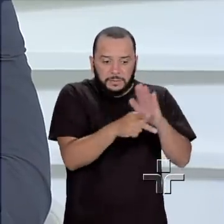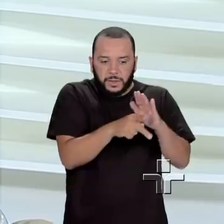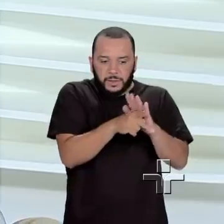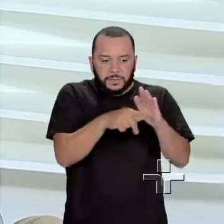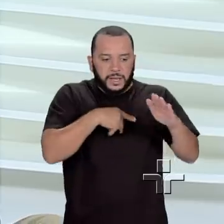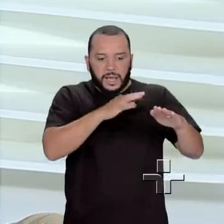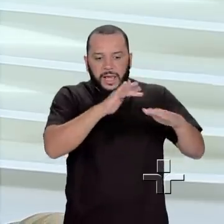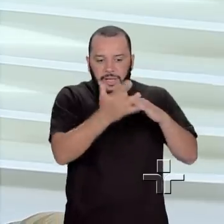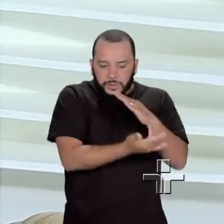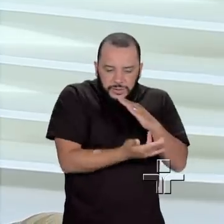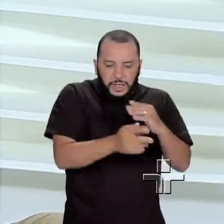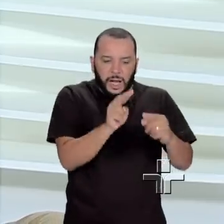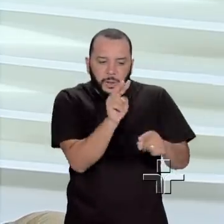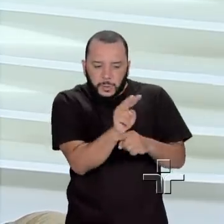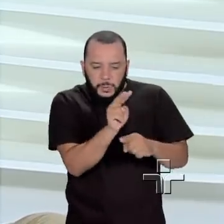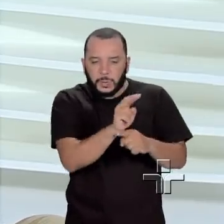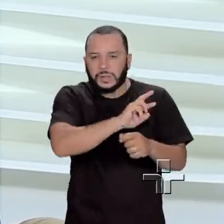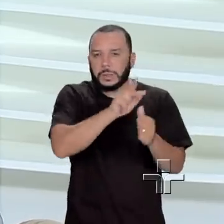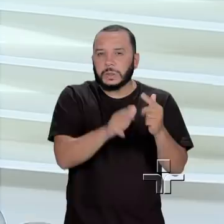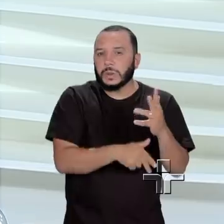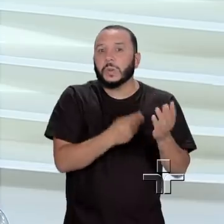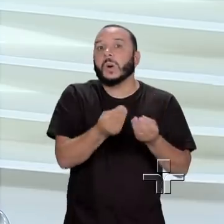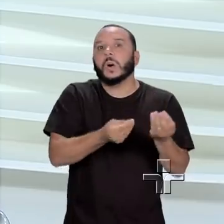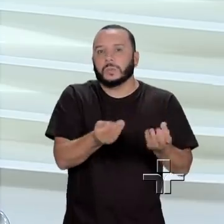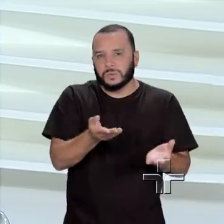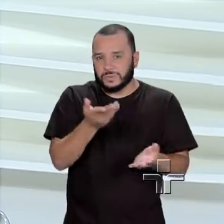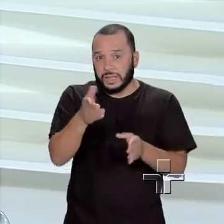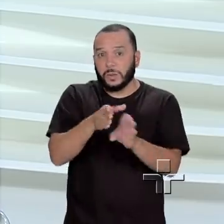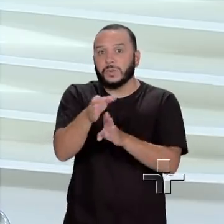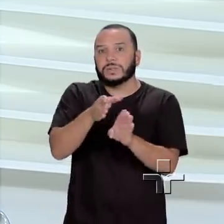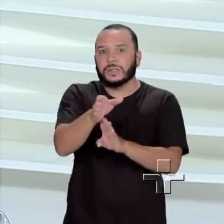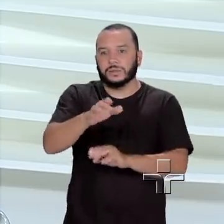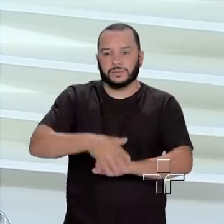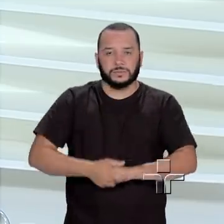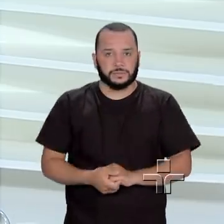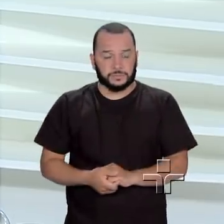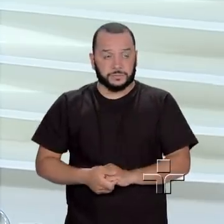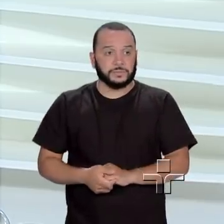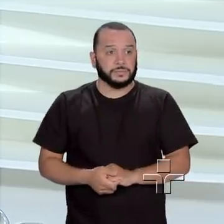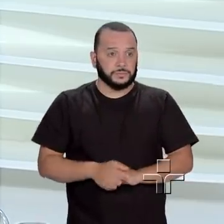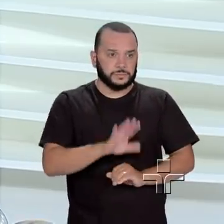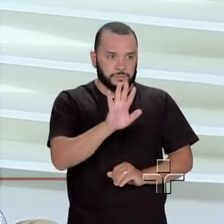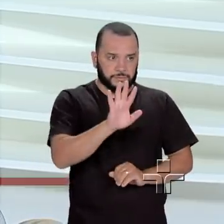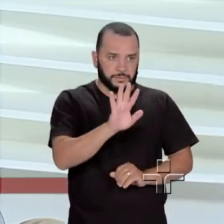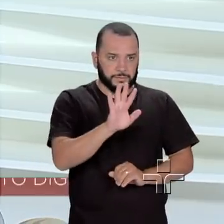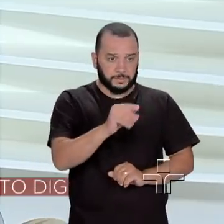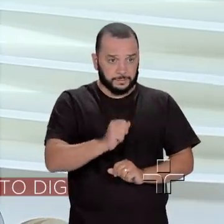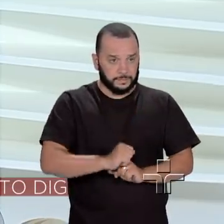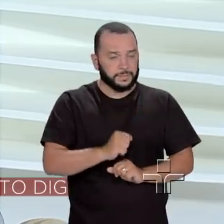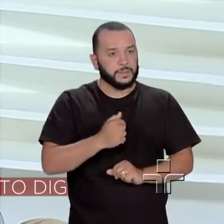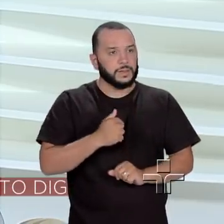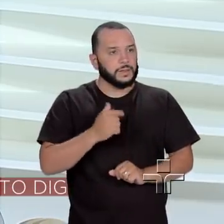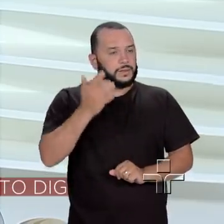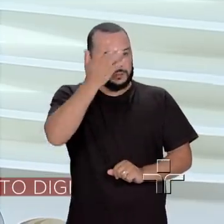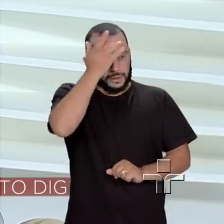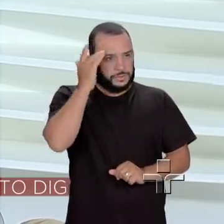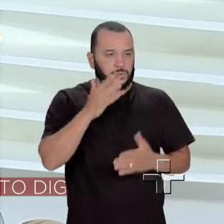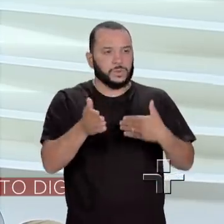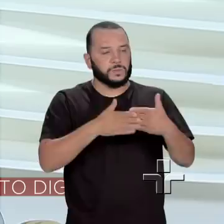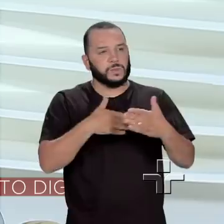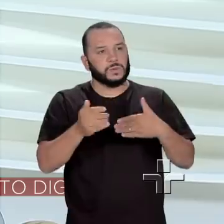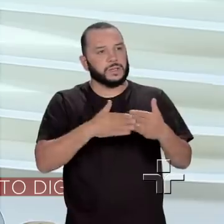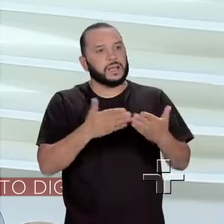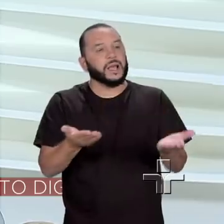que esses criadores digitais deveriam correr atrás? Olha, eu acho assim, a primeira coisa que qualquer ser humano tem que fazer em